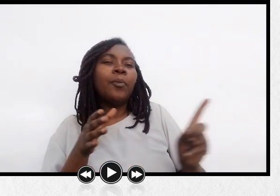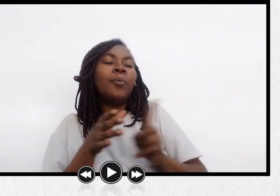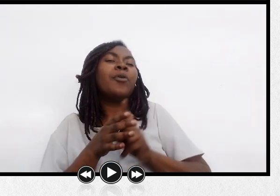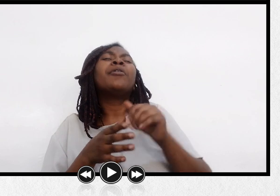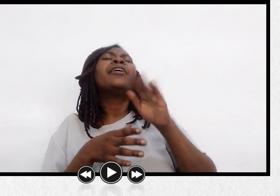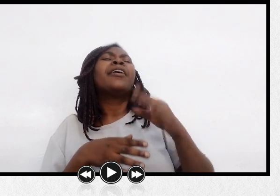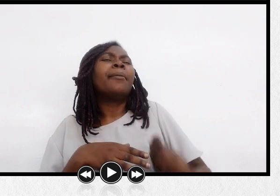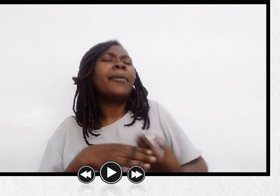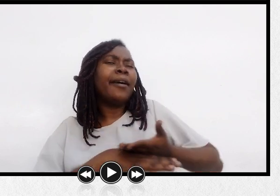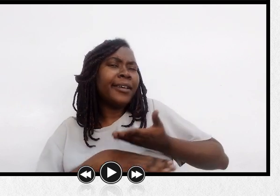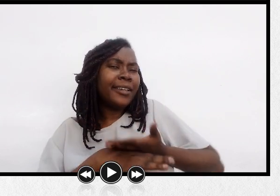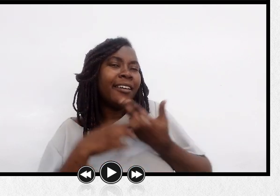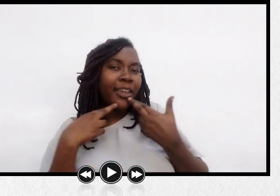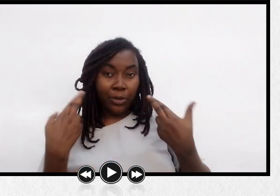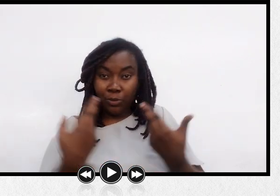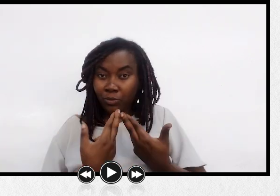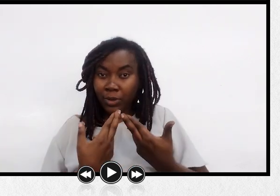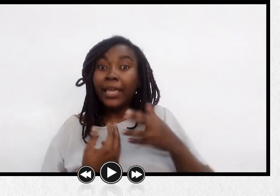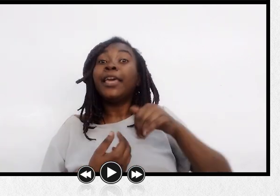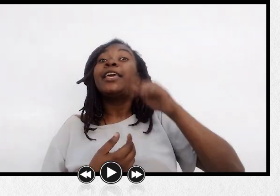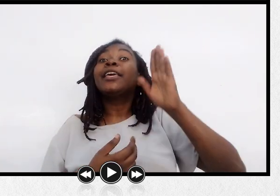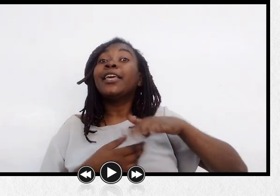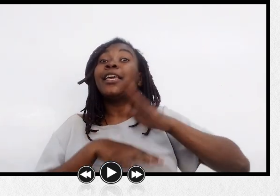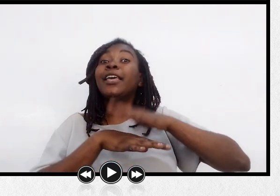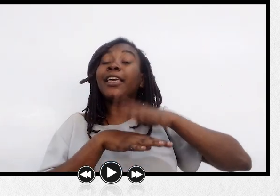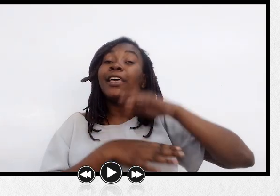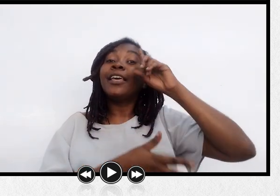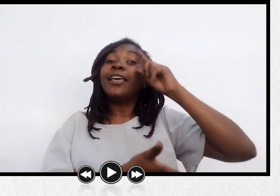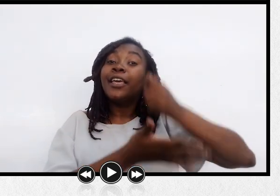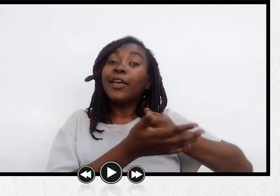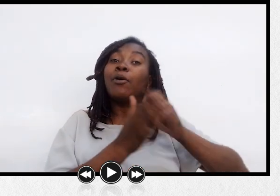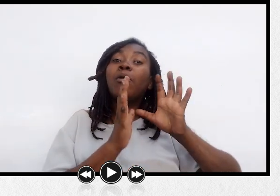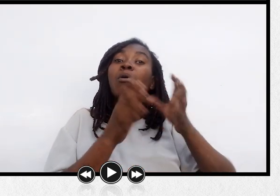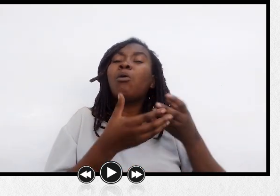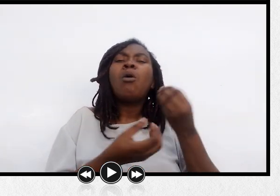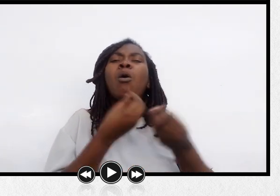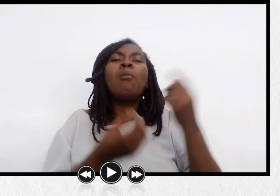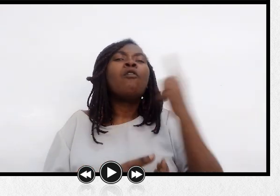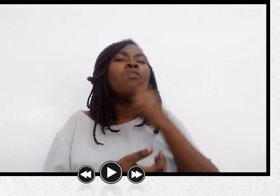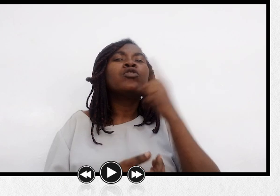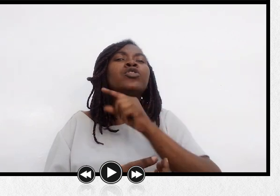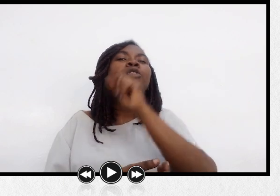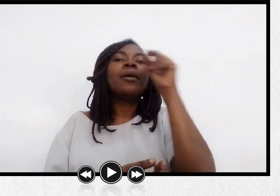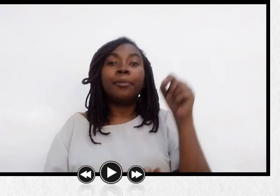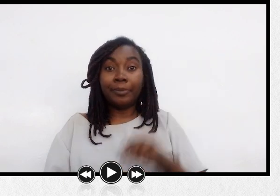é que participa da reunião? Quem é que toma a decisão nesse comitê? Como é que é o funcionamento dele?